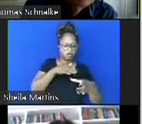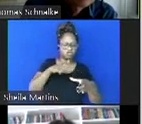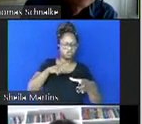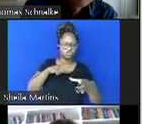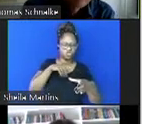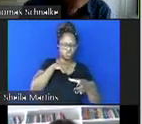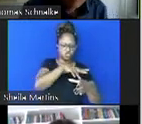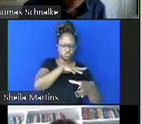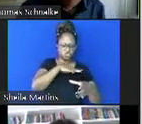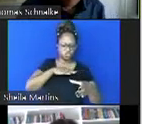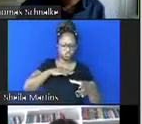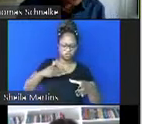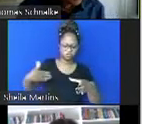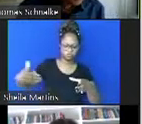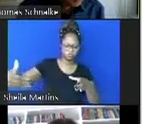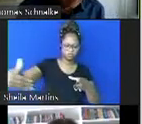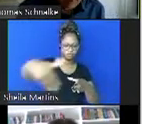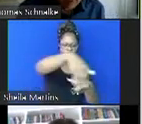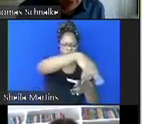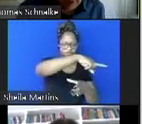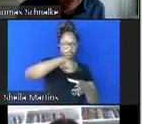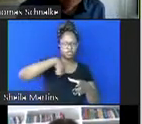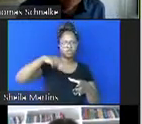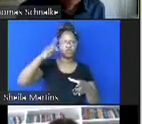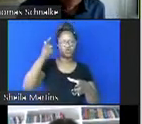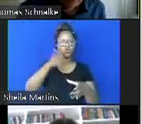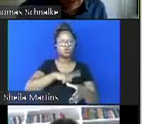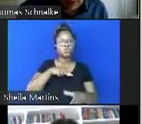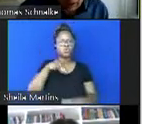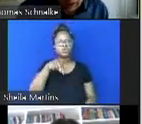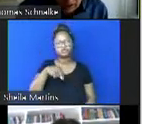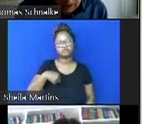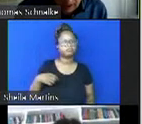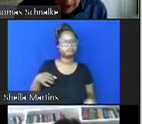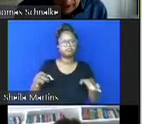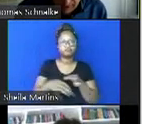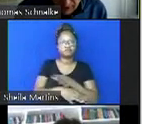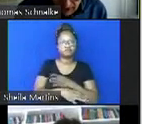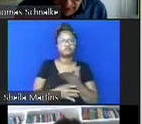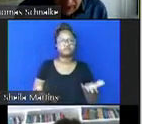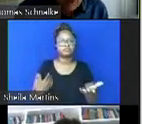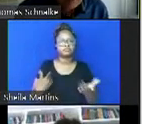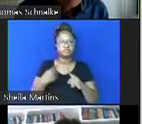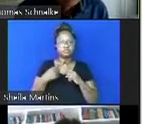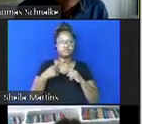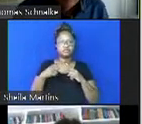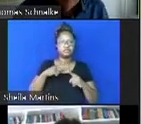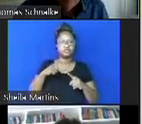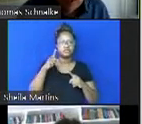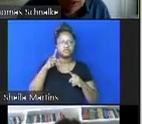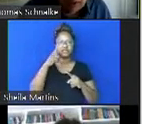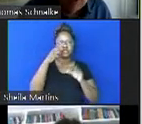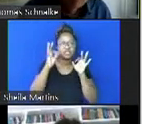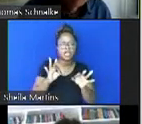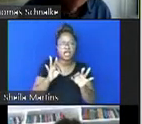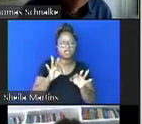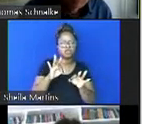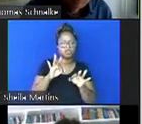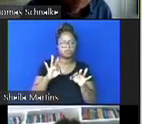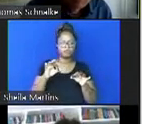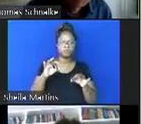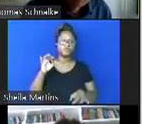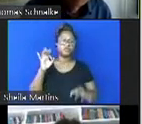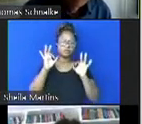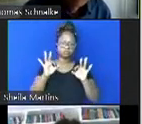face, através desses fragmentos de pano que criam, então, um enquadramento. E o